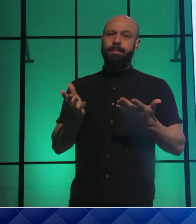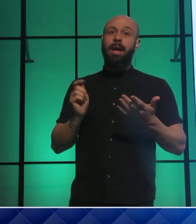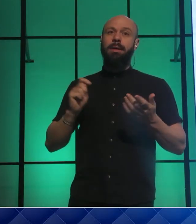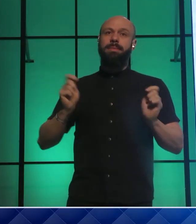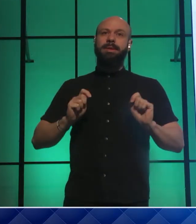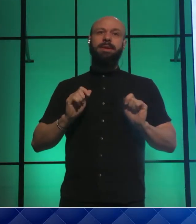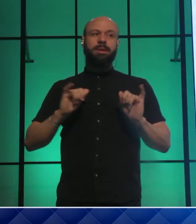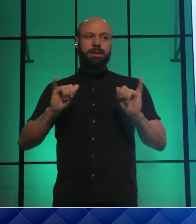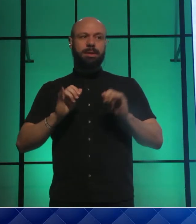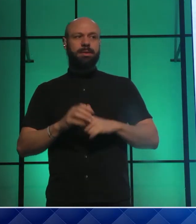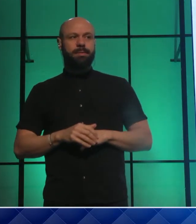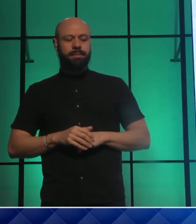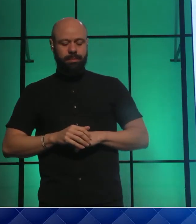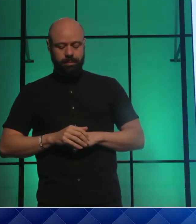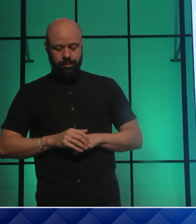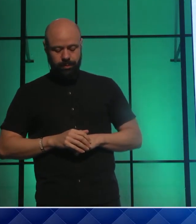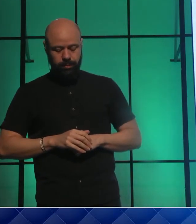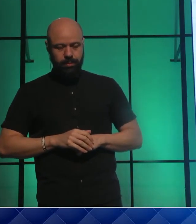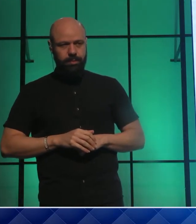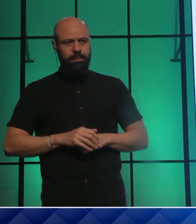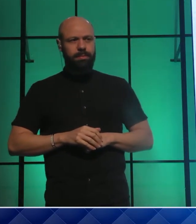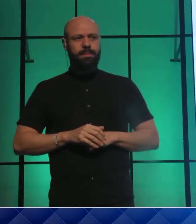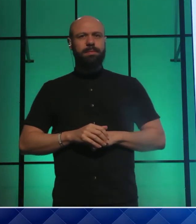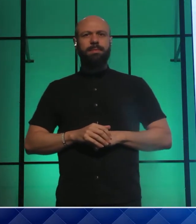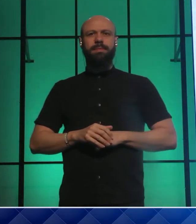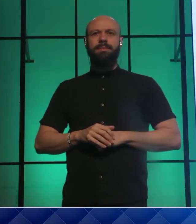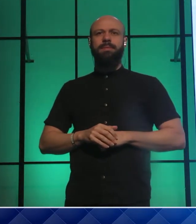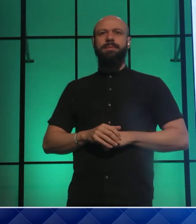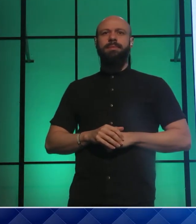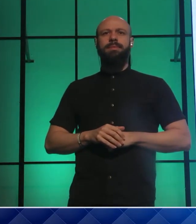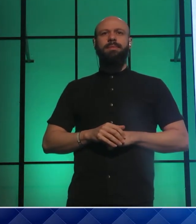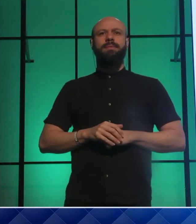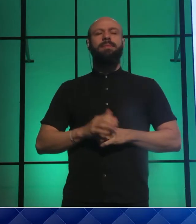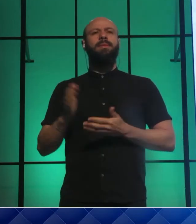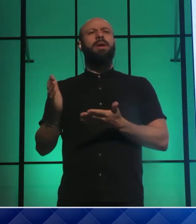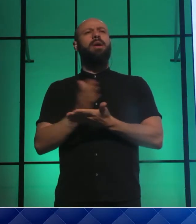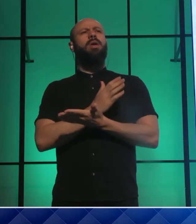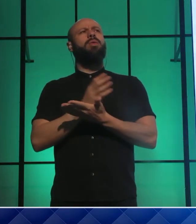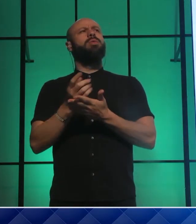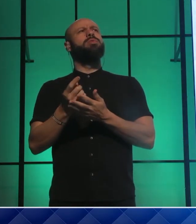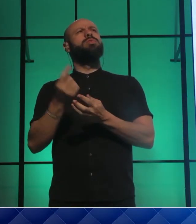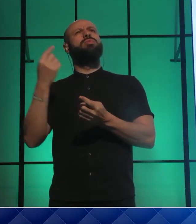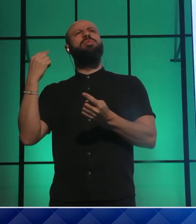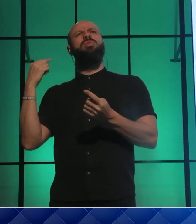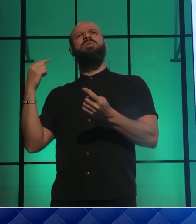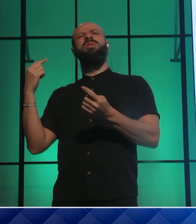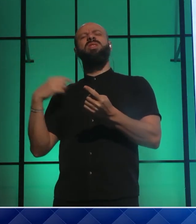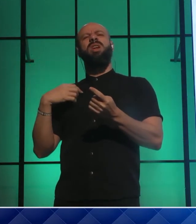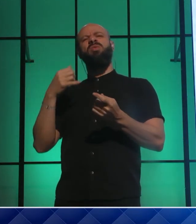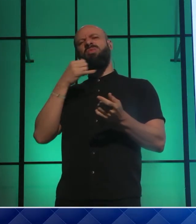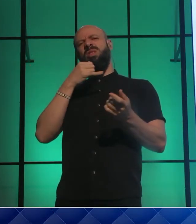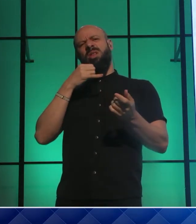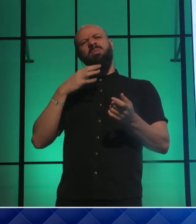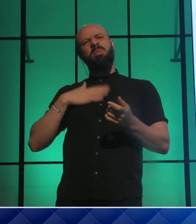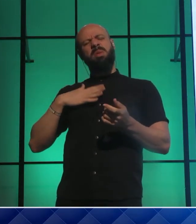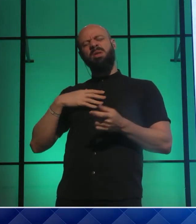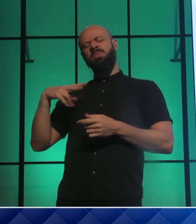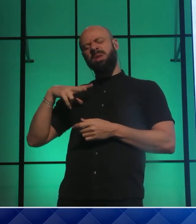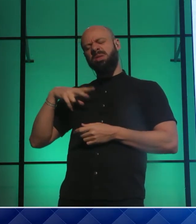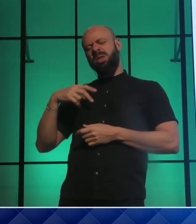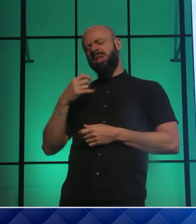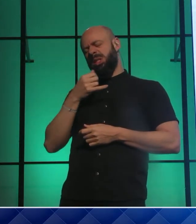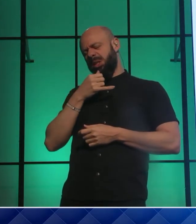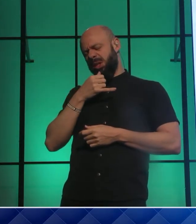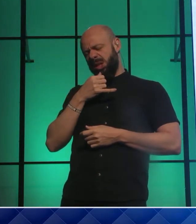E a verdade é que alguns dias atrás eu fiquei frustrado comigo mesmo.